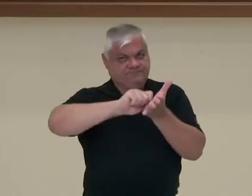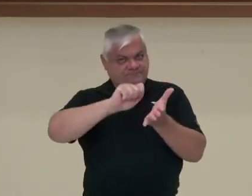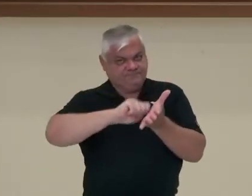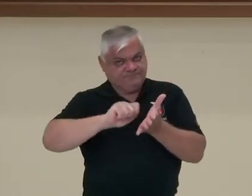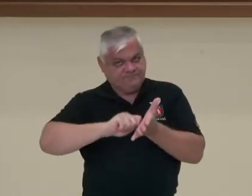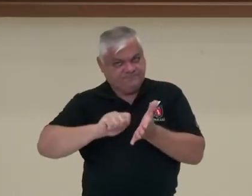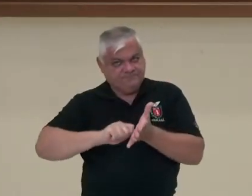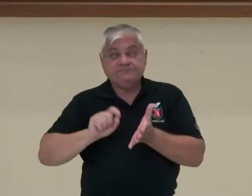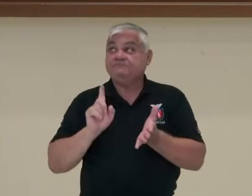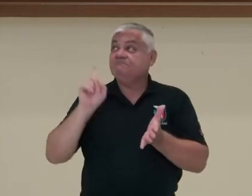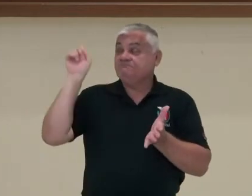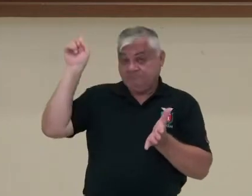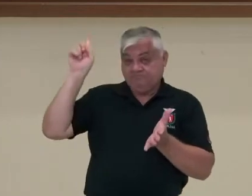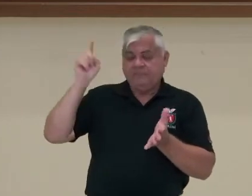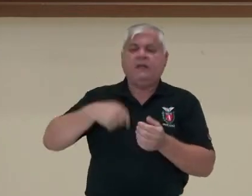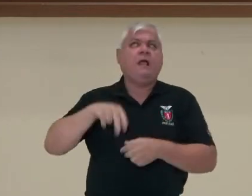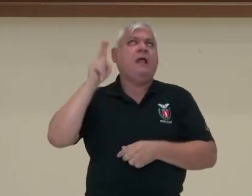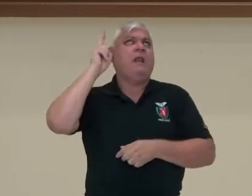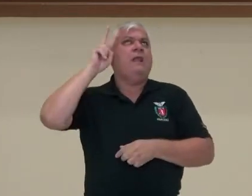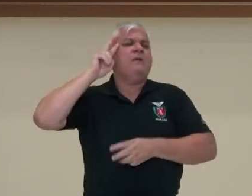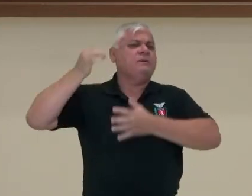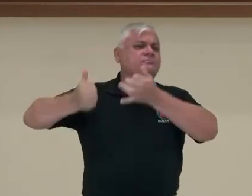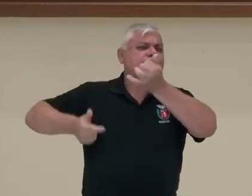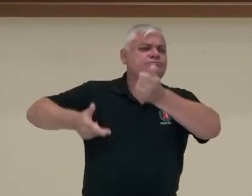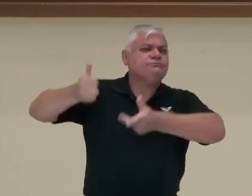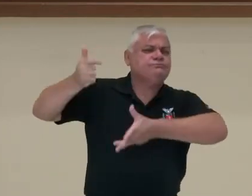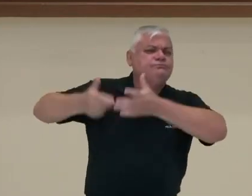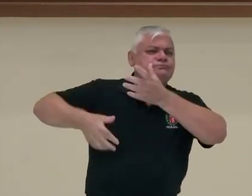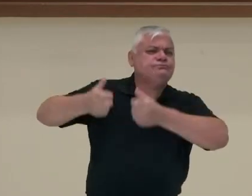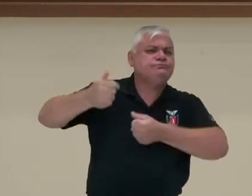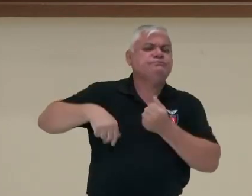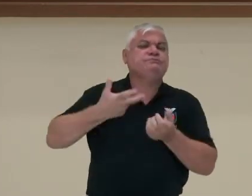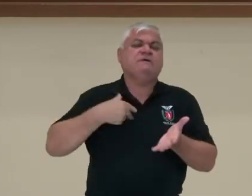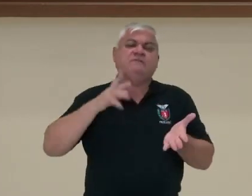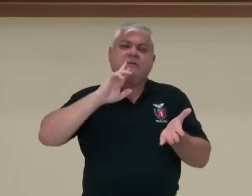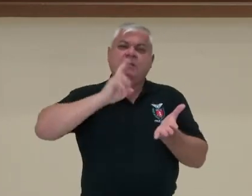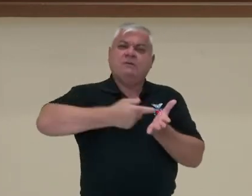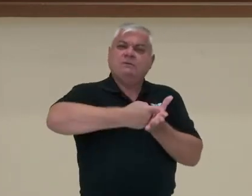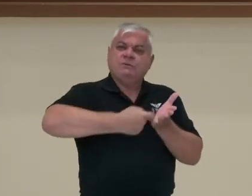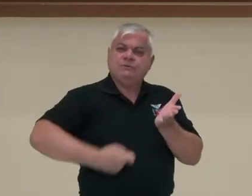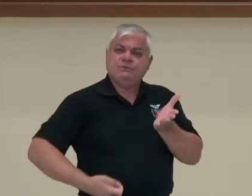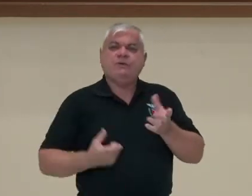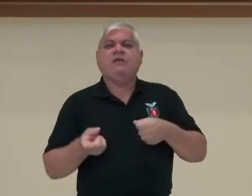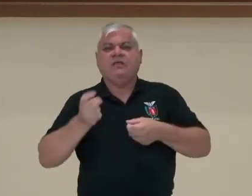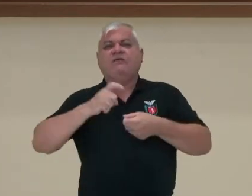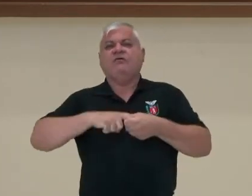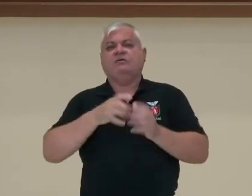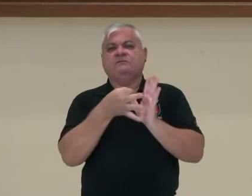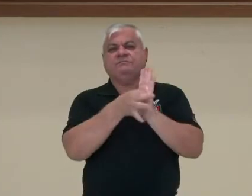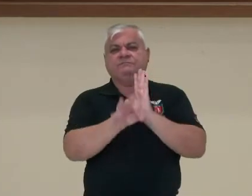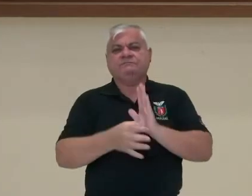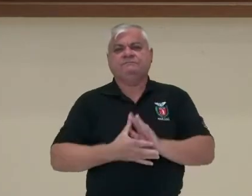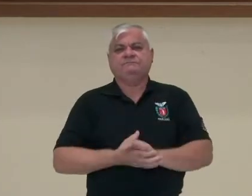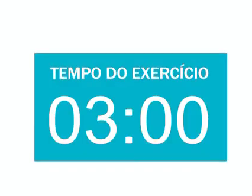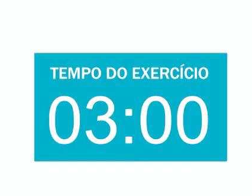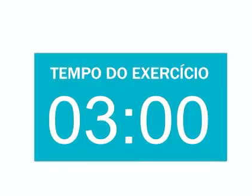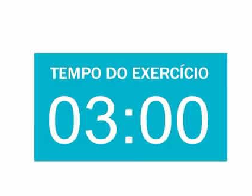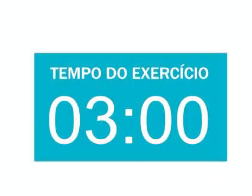no caderno de vocês, vão lembrar do que nós falamos aqui, vão responder e nós voltamos com a correção.